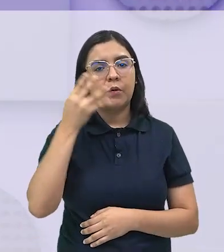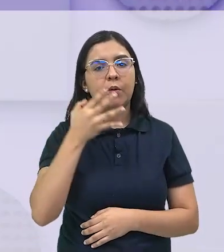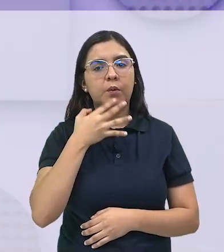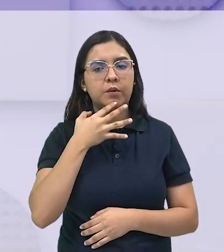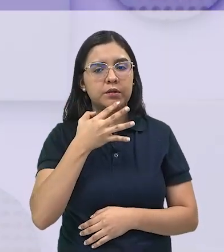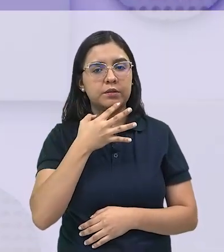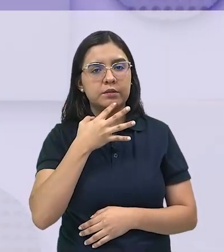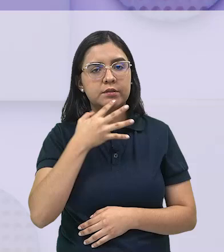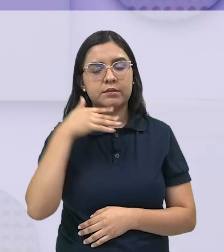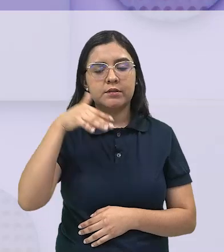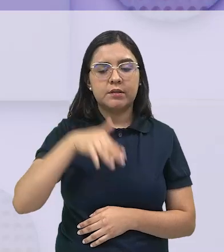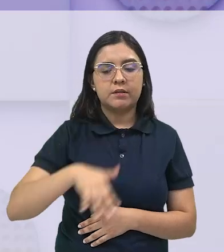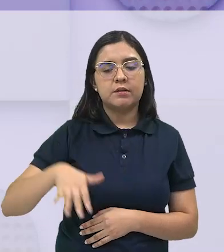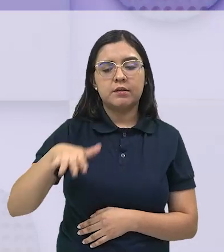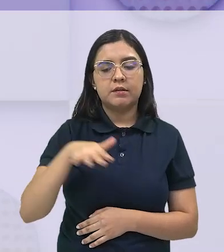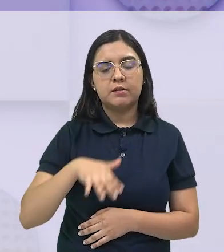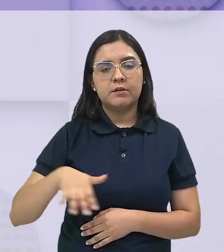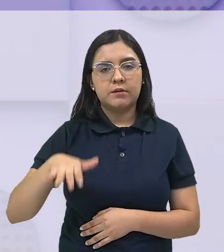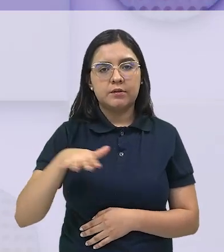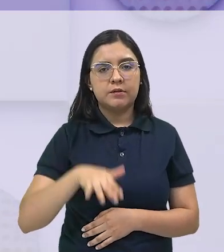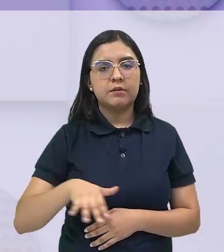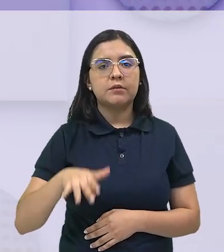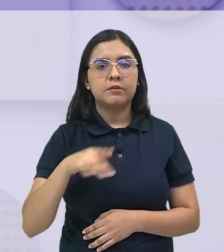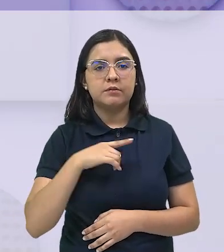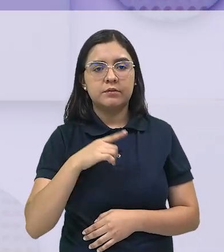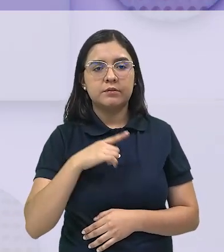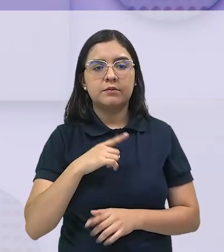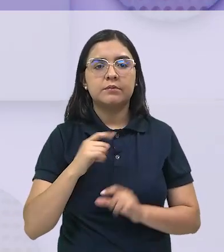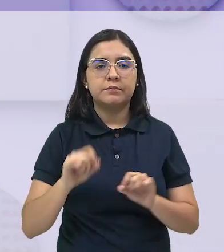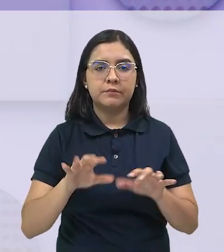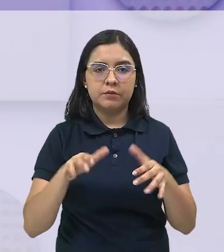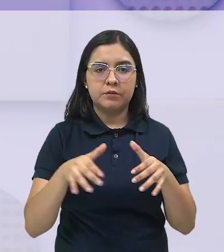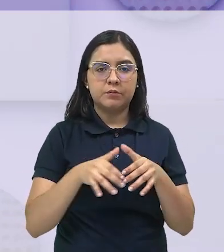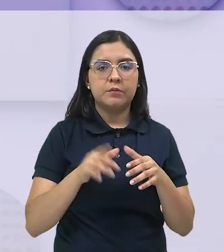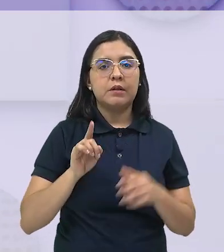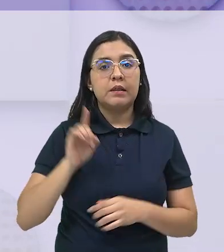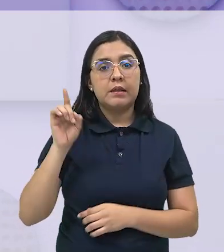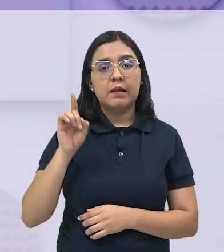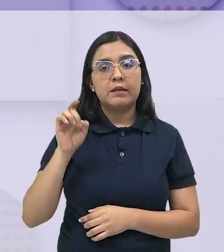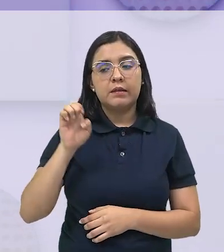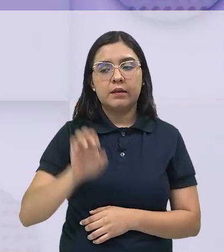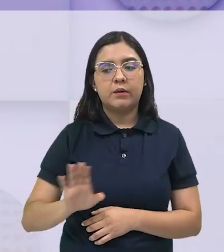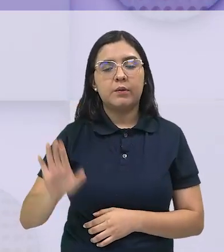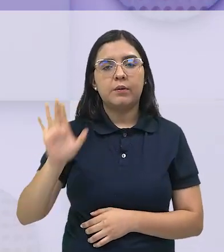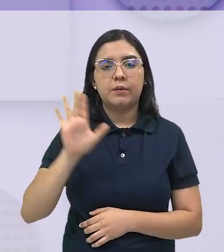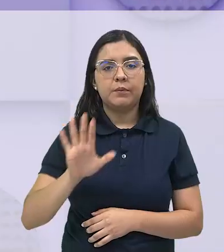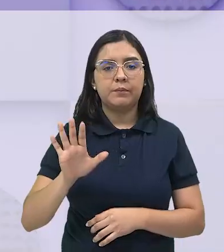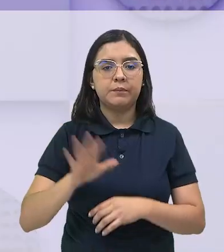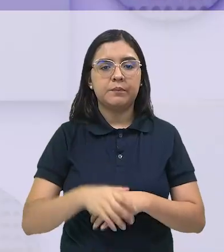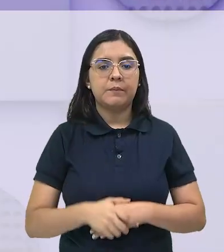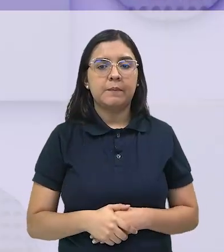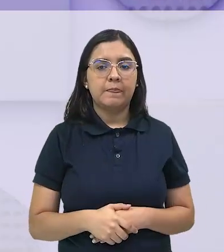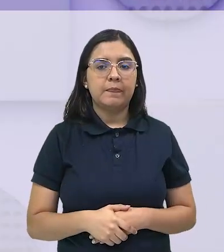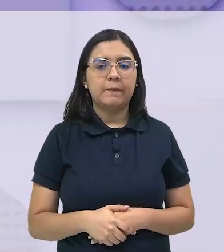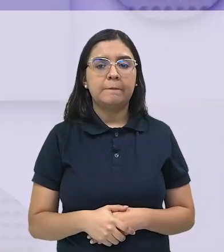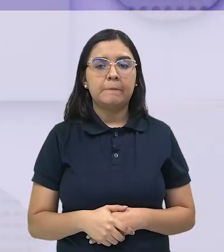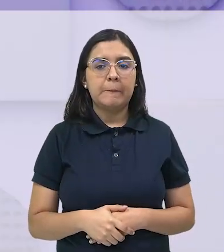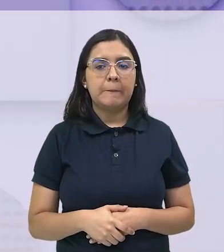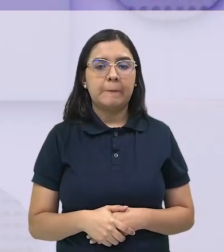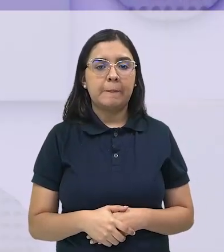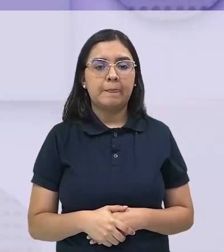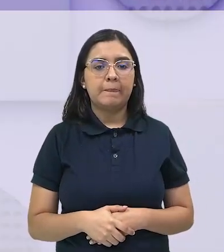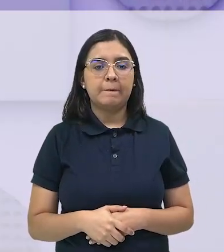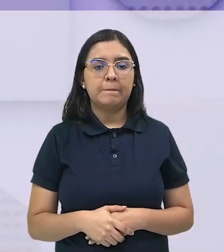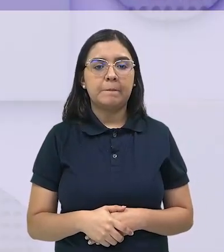um pouco dessa dimensão das eco-congregações lá na Europa, inclusive. Tá, isso aqui são coisas